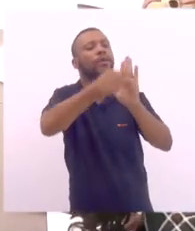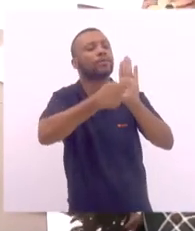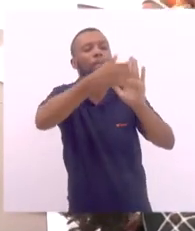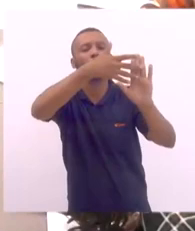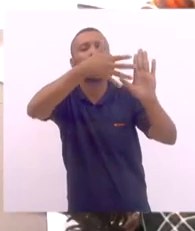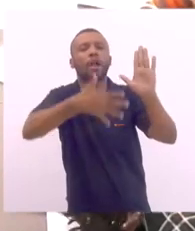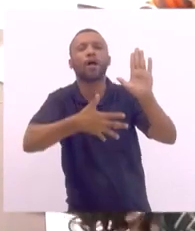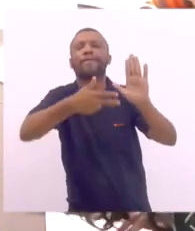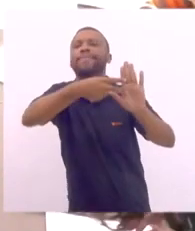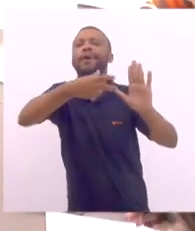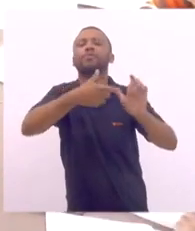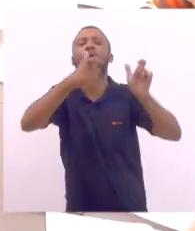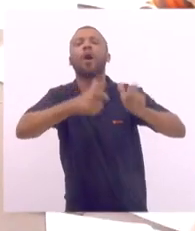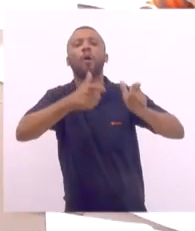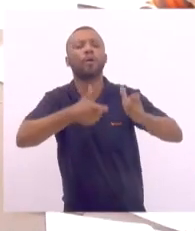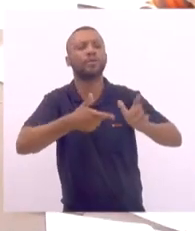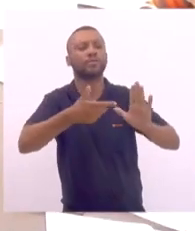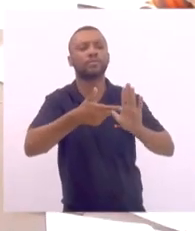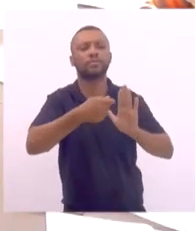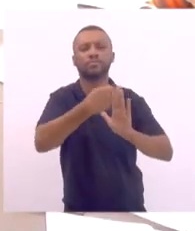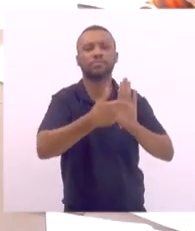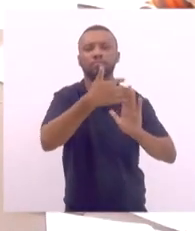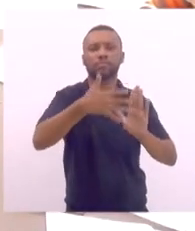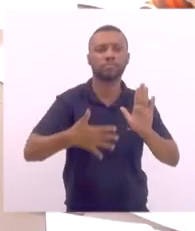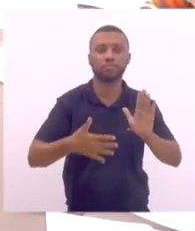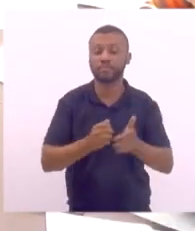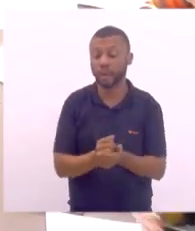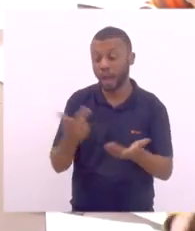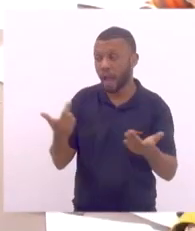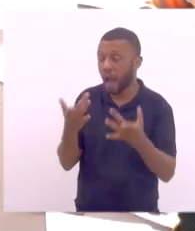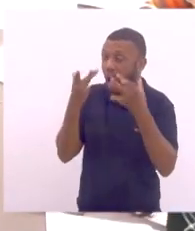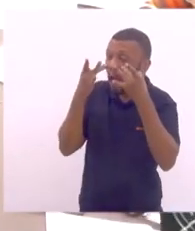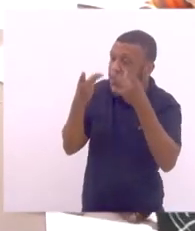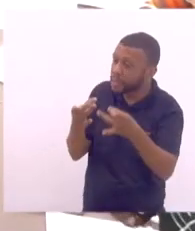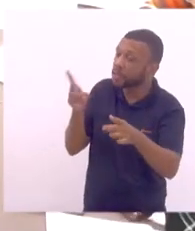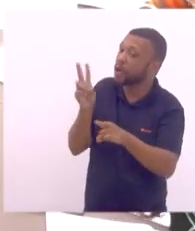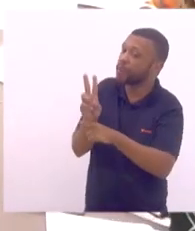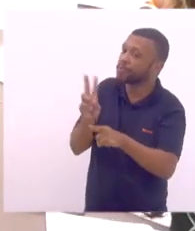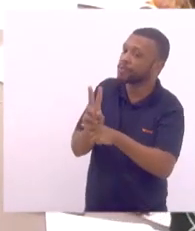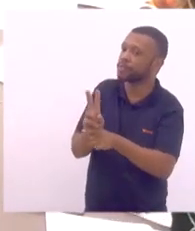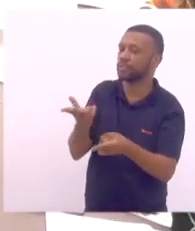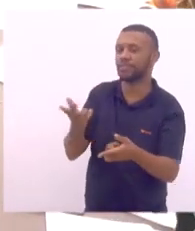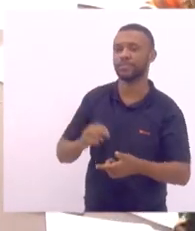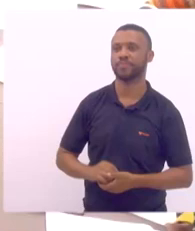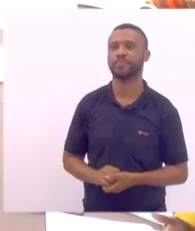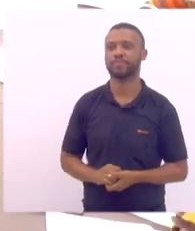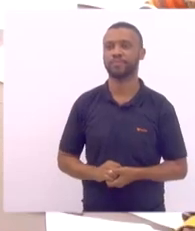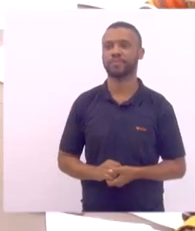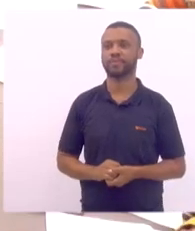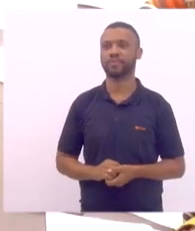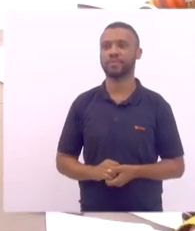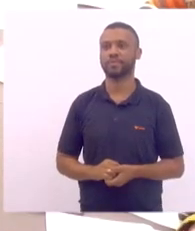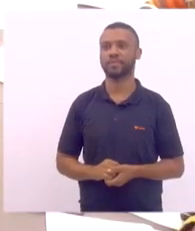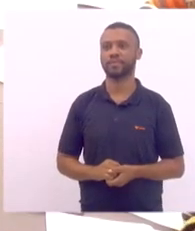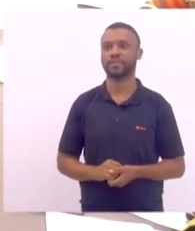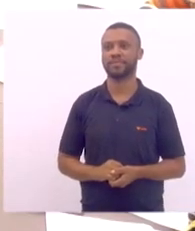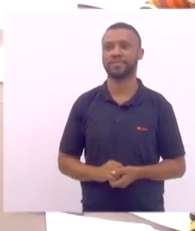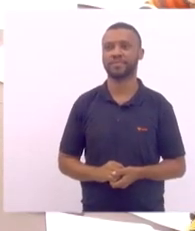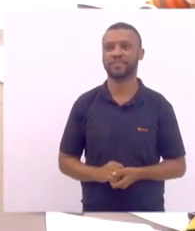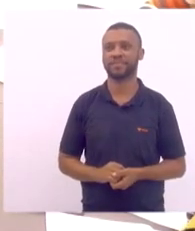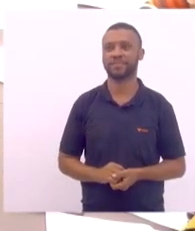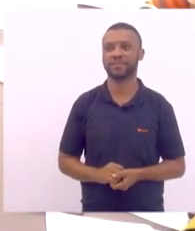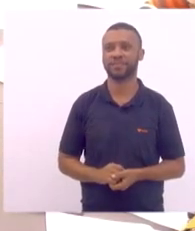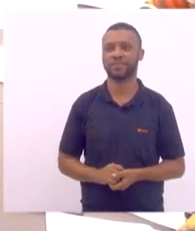Qual? O veto. Vai. Esse aqui, o 16? Orai e vigiai. Vai manter, já tem lobby na minha casa aí, mas vamos manter.